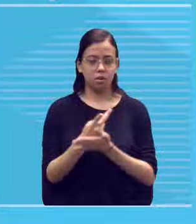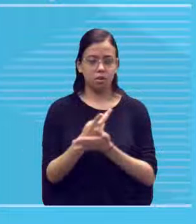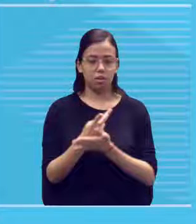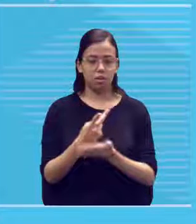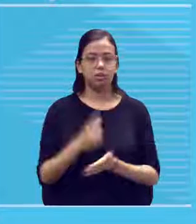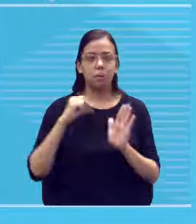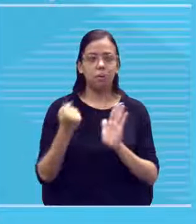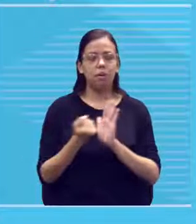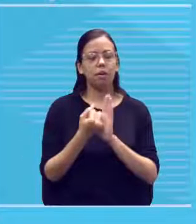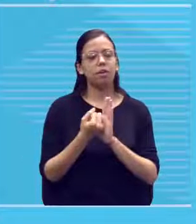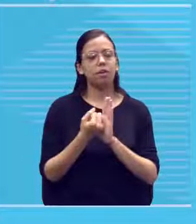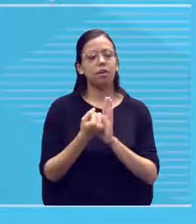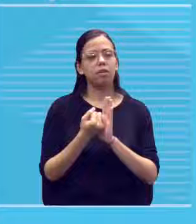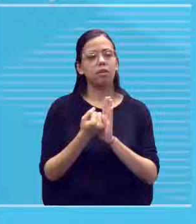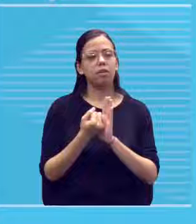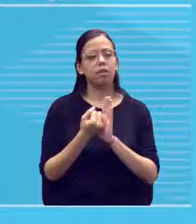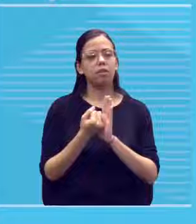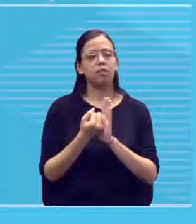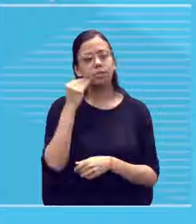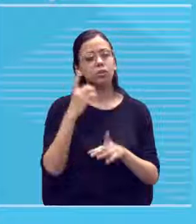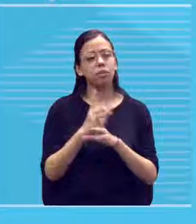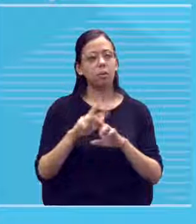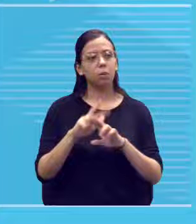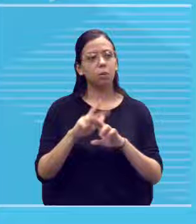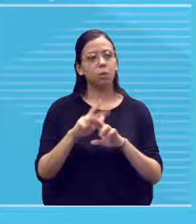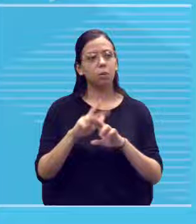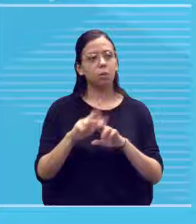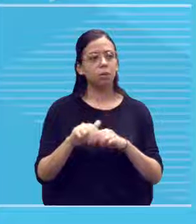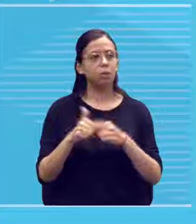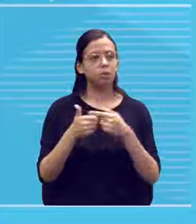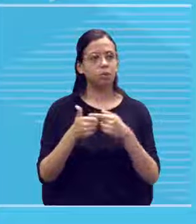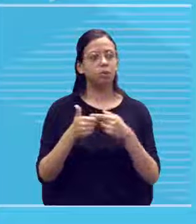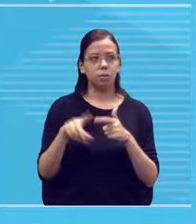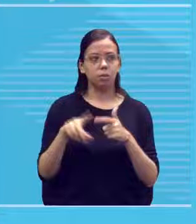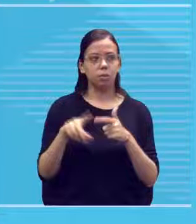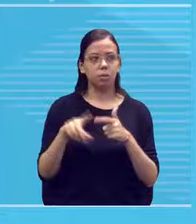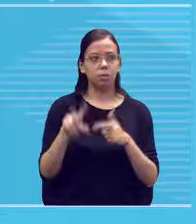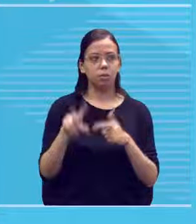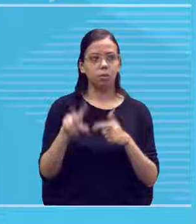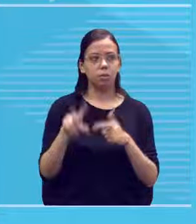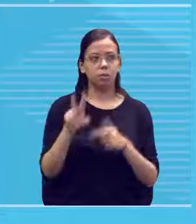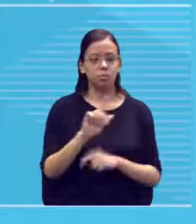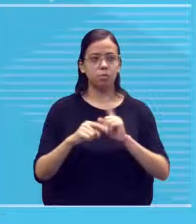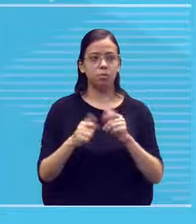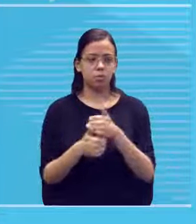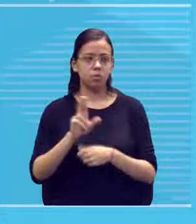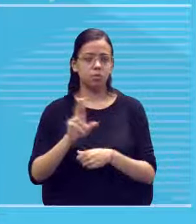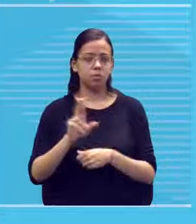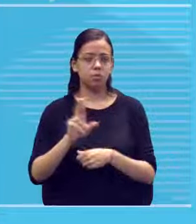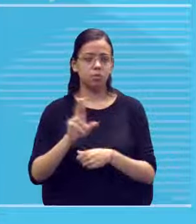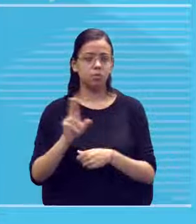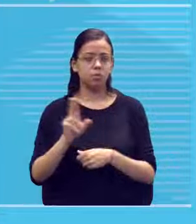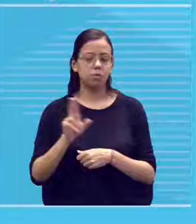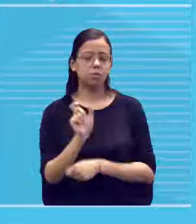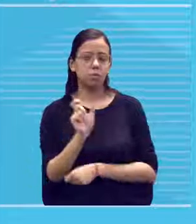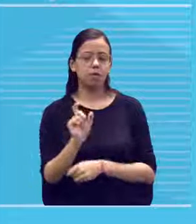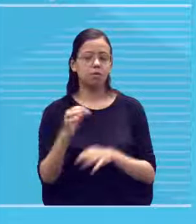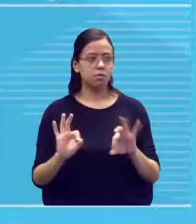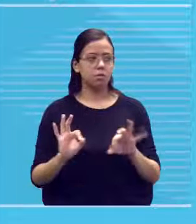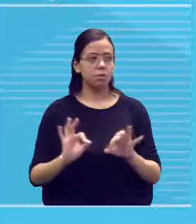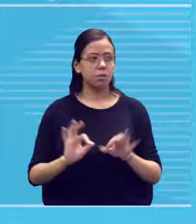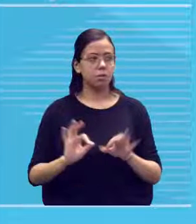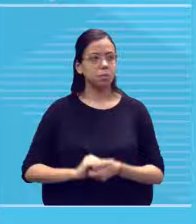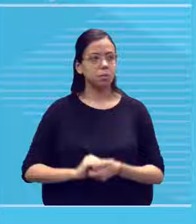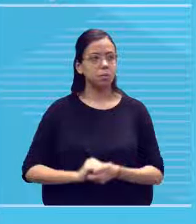procure descobrir a razão dessa em propriedade de uso e substituir a forma errada pela correta em São Paulo já não